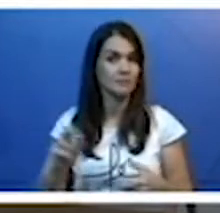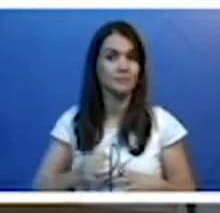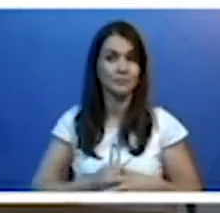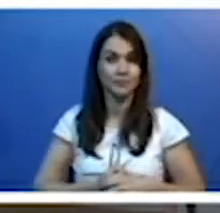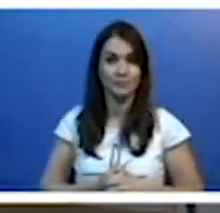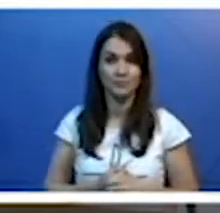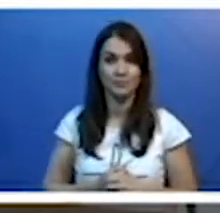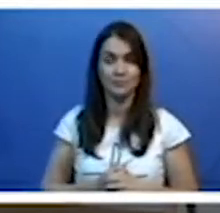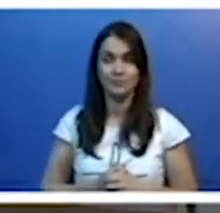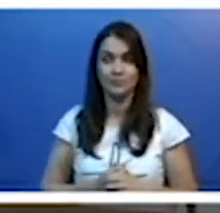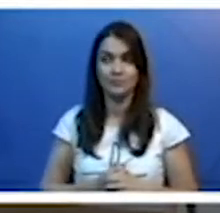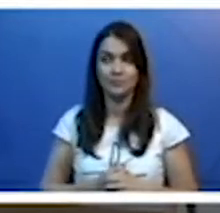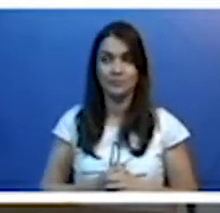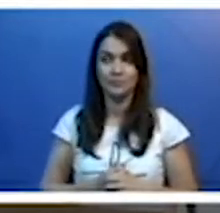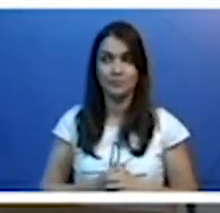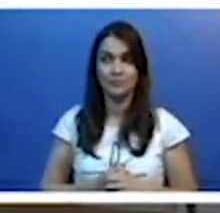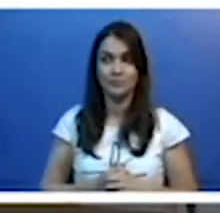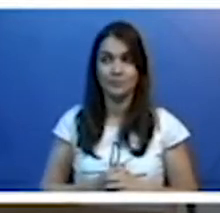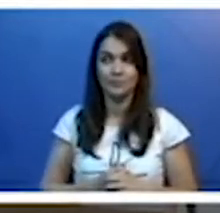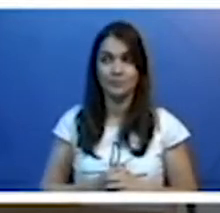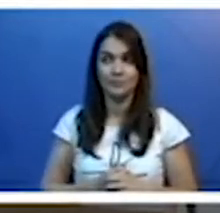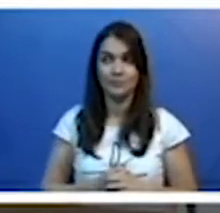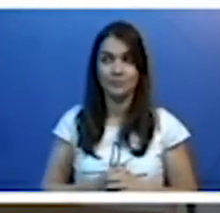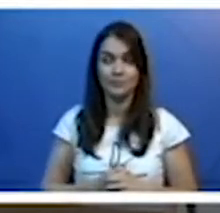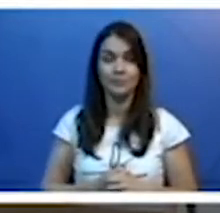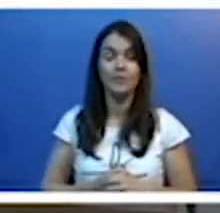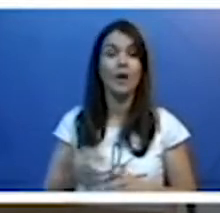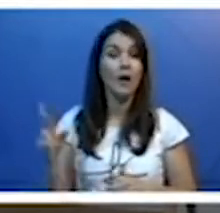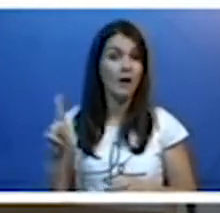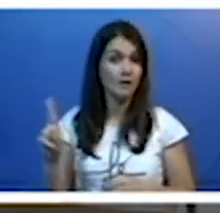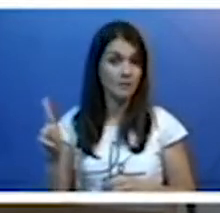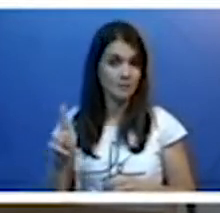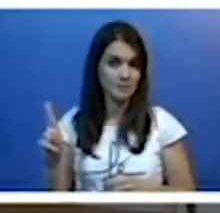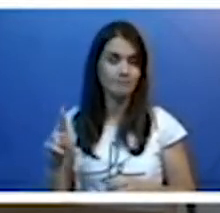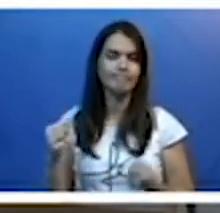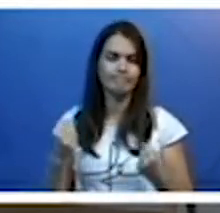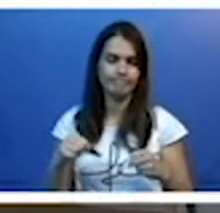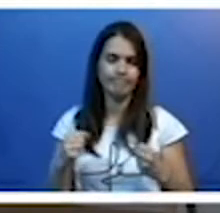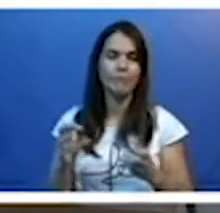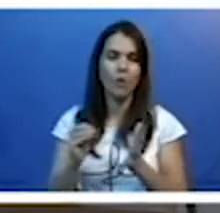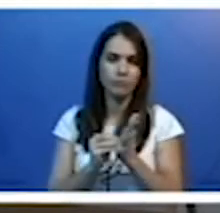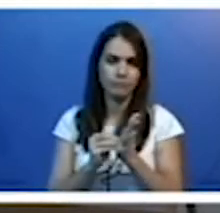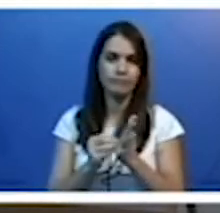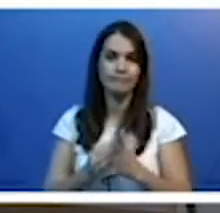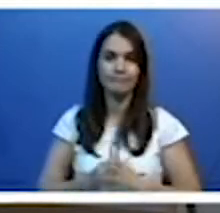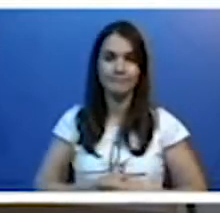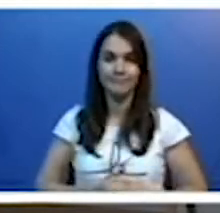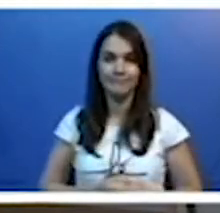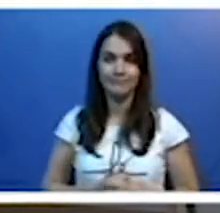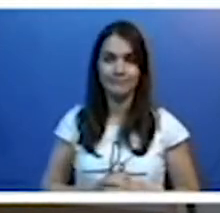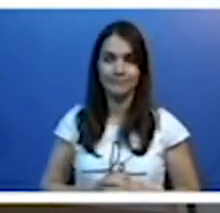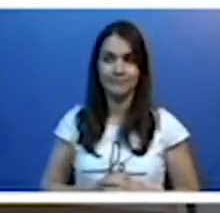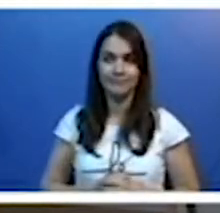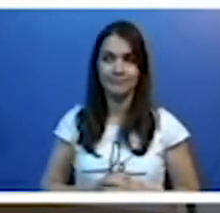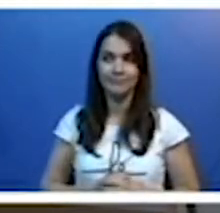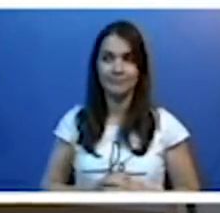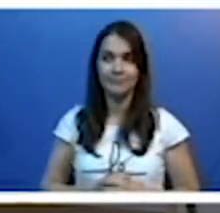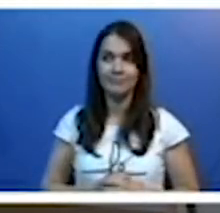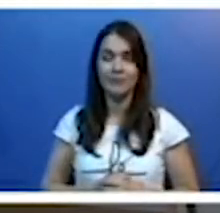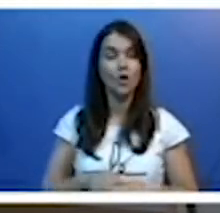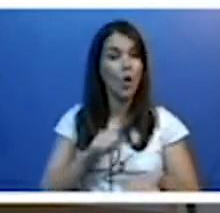reais, ok? Então o valor está em reais. E ao número de horas, número de horas,